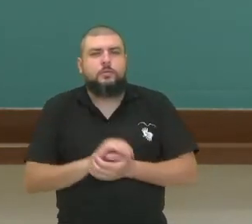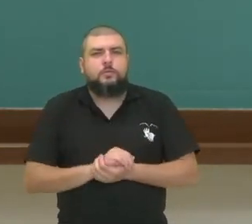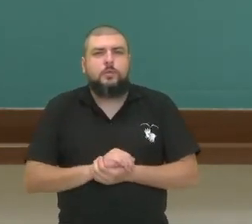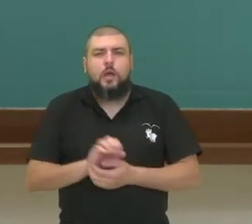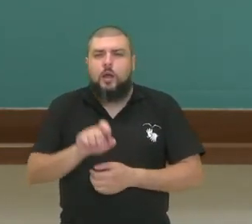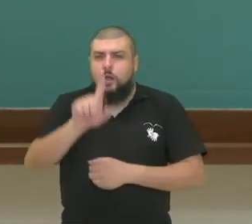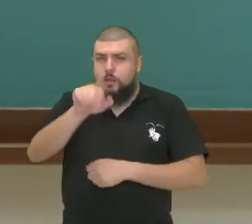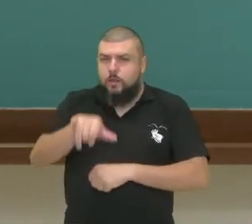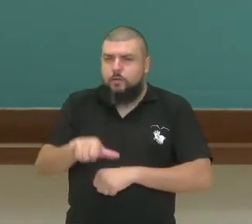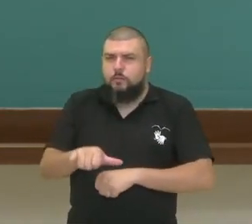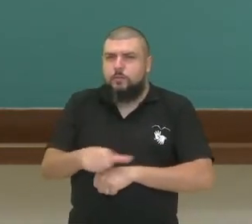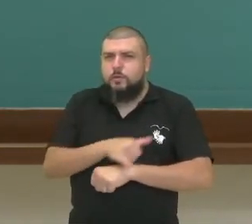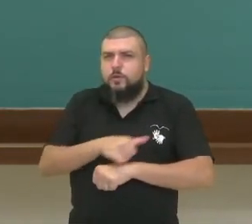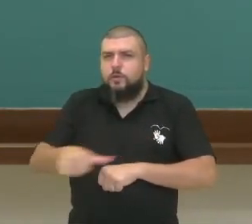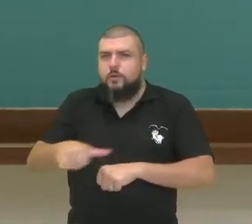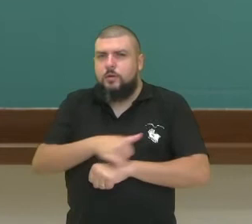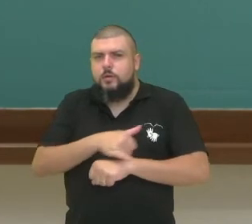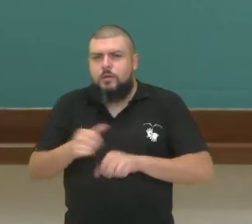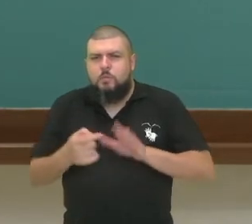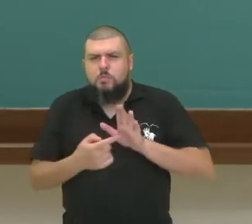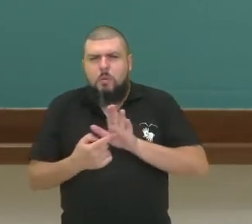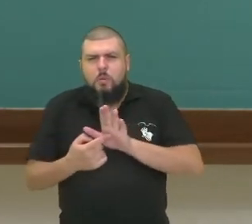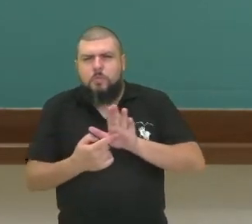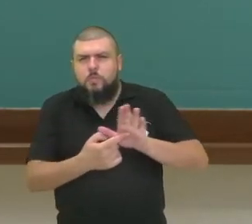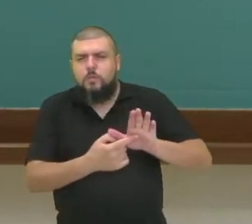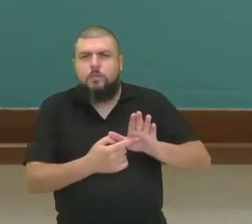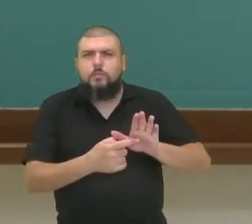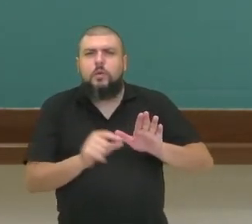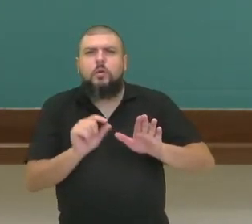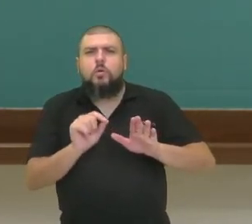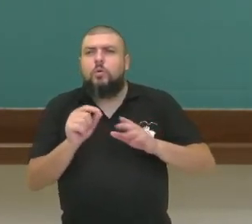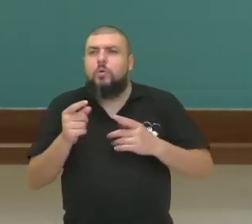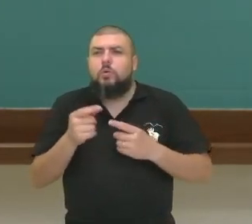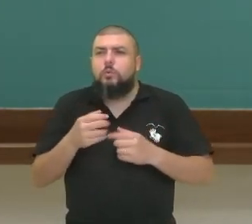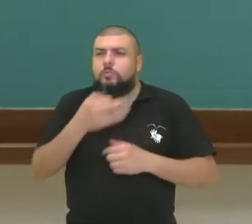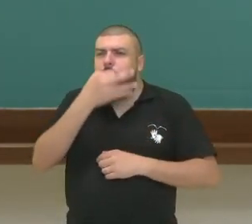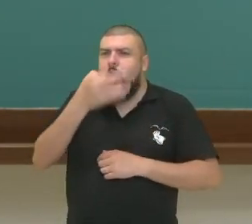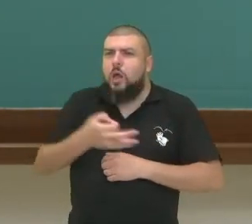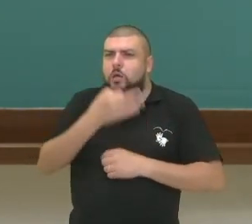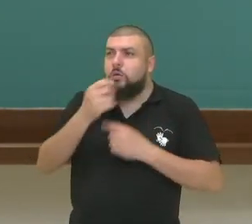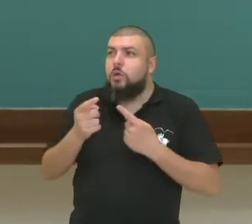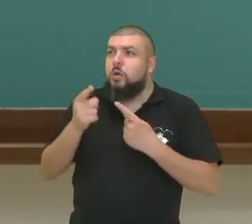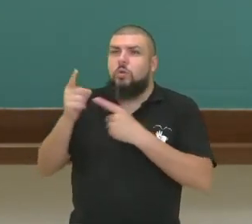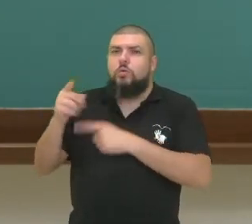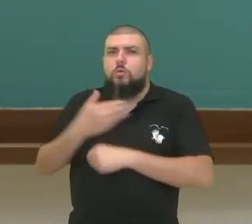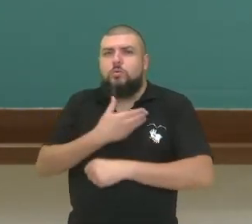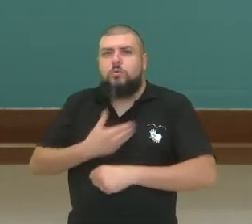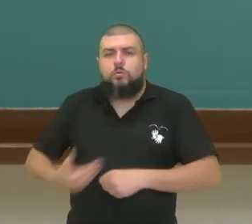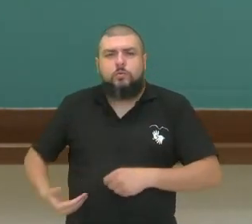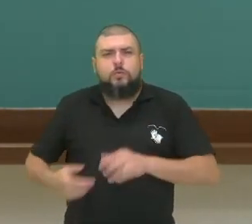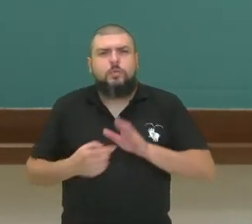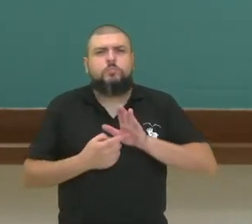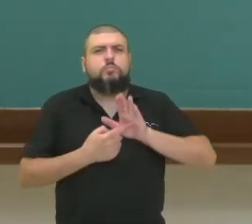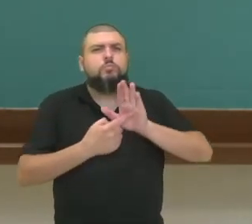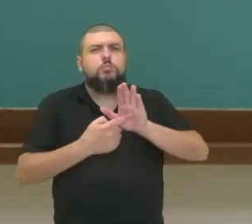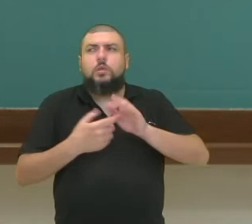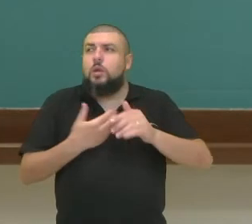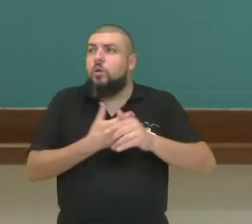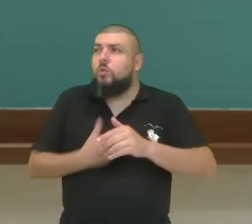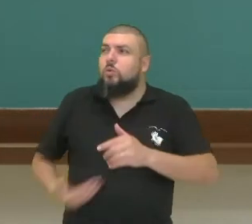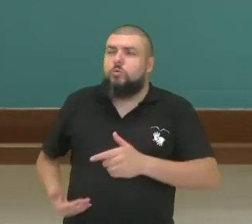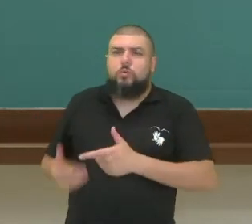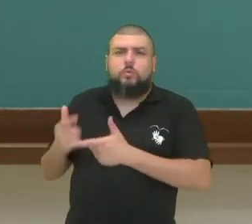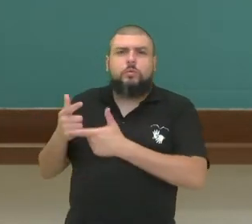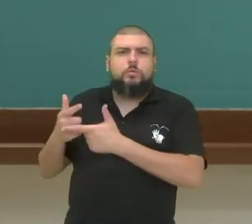a crítica ao governo para a sociedade, para demonstrar aí as mazelas que haviam ainda dentro do governo brasileiro